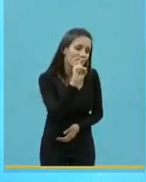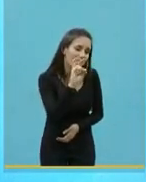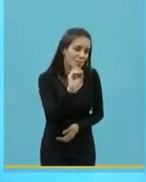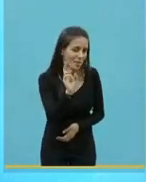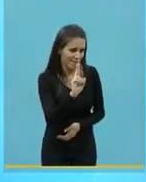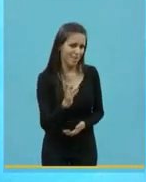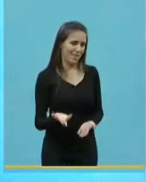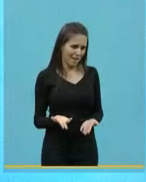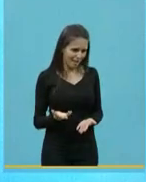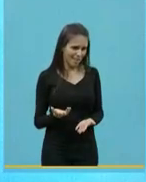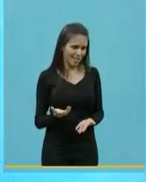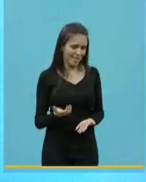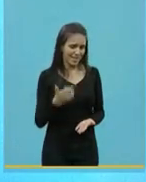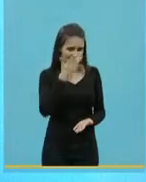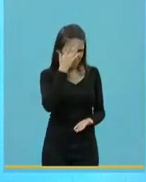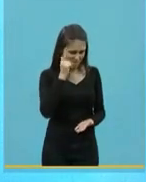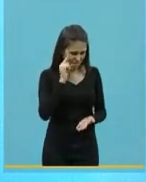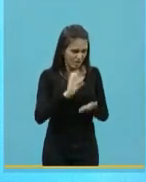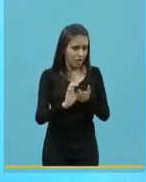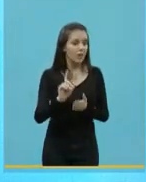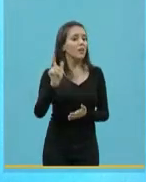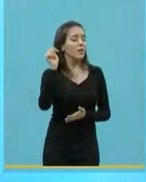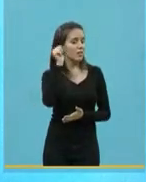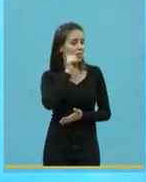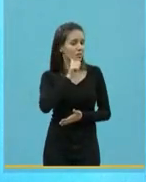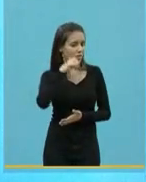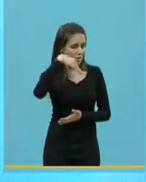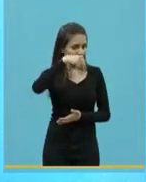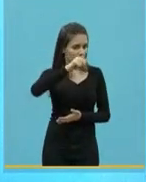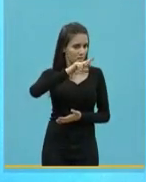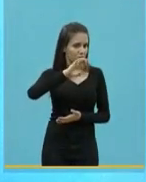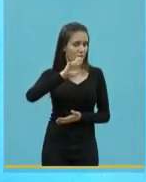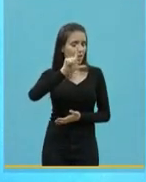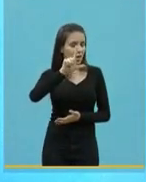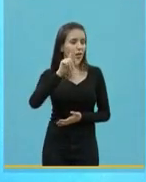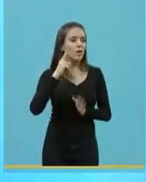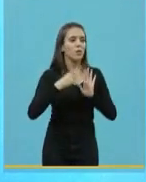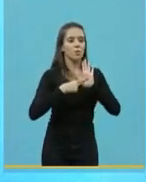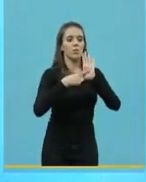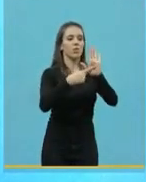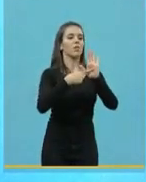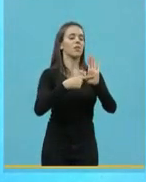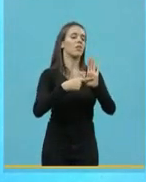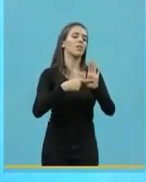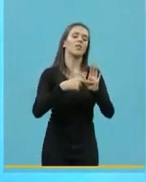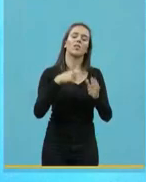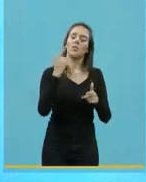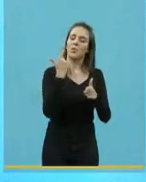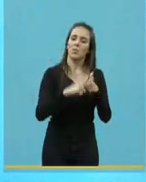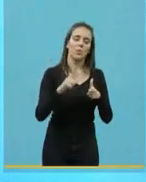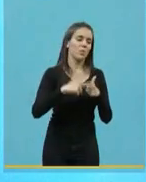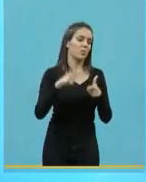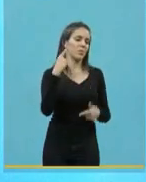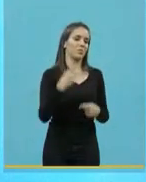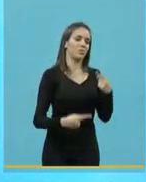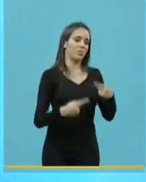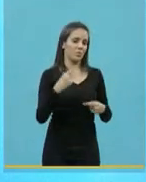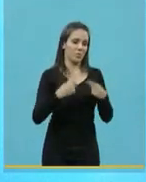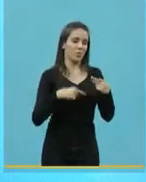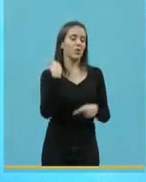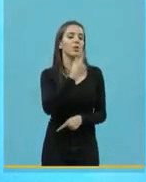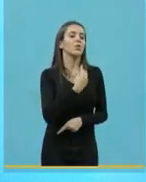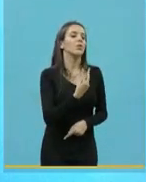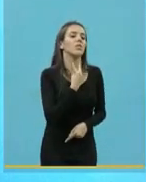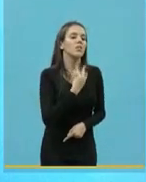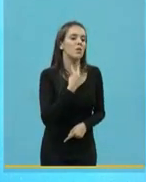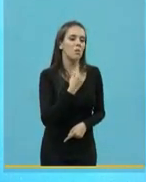assim que tratam as questões a marielly também é símbolo de uma violência política o que precisa ser enfrentada nós não podemos deixar mais